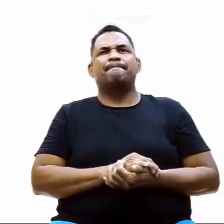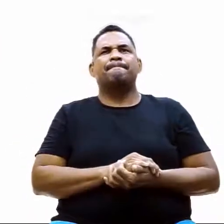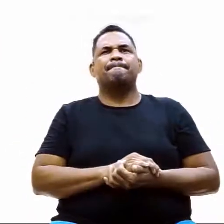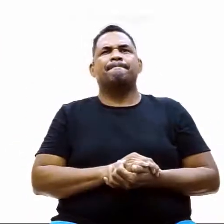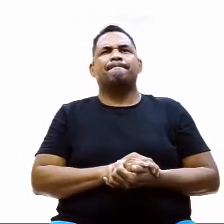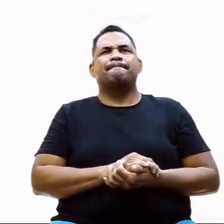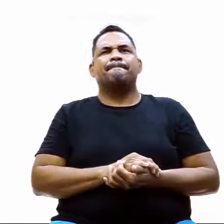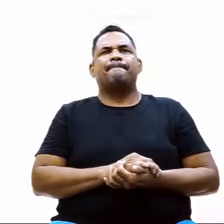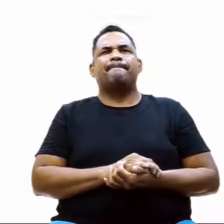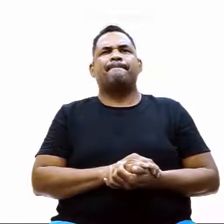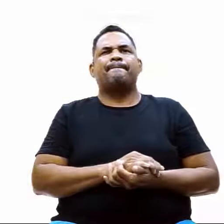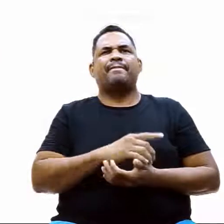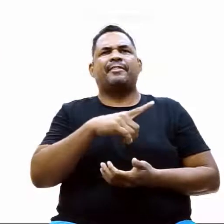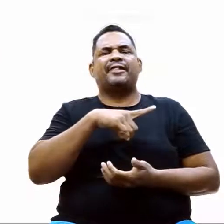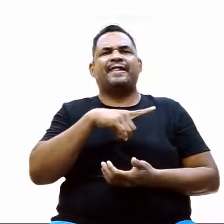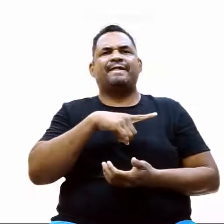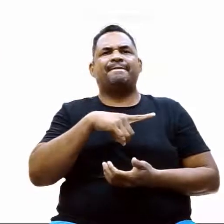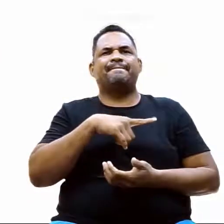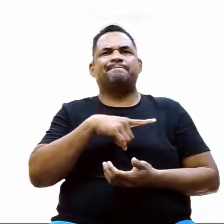tínhamos